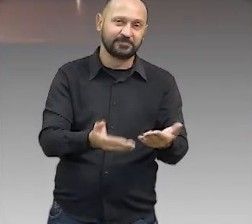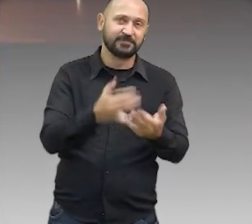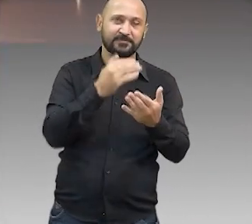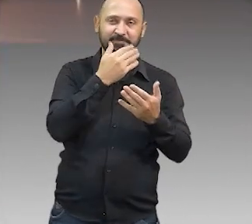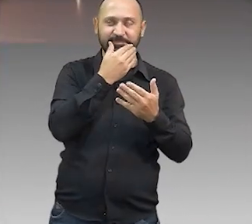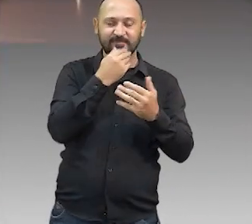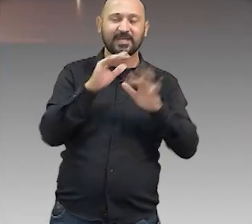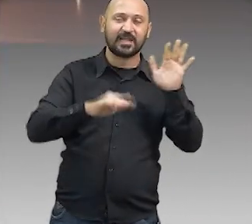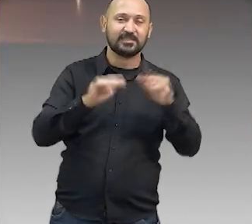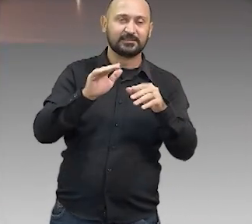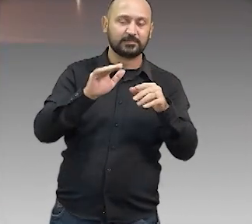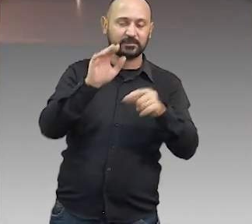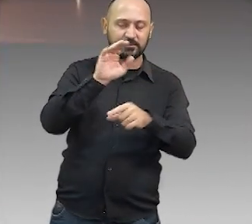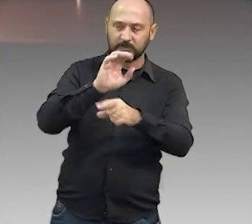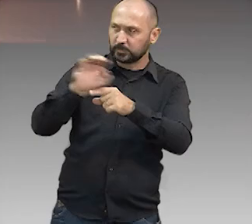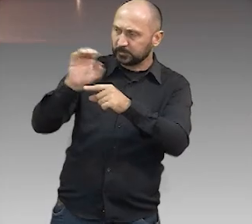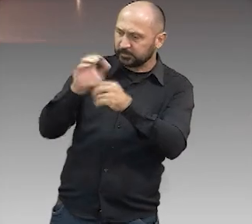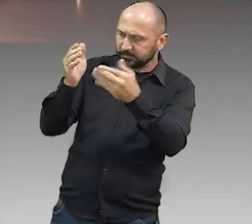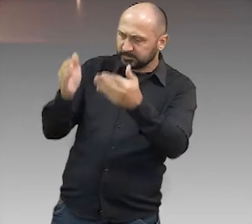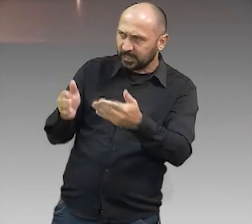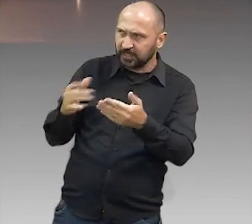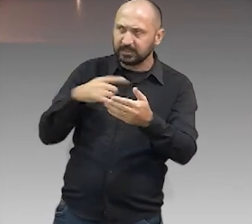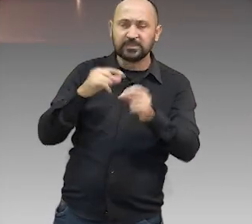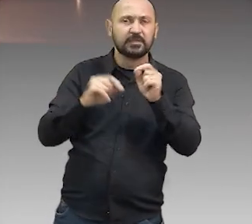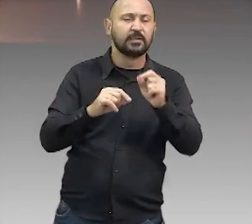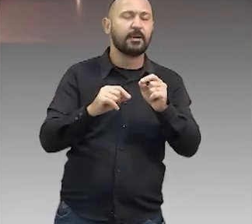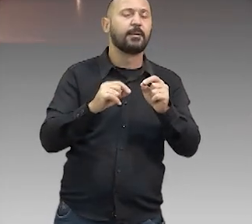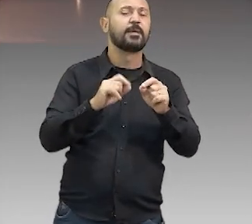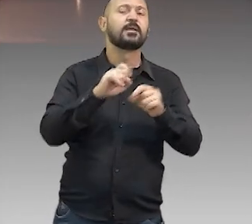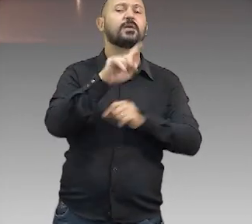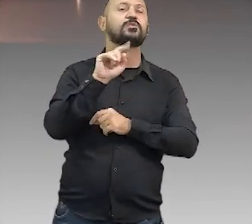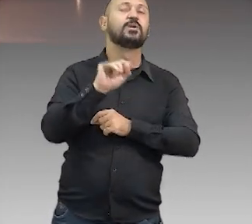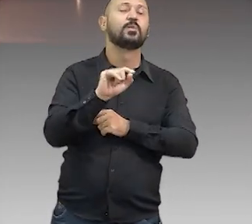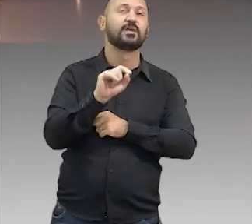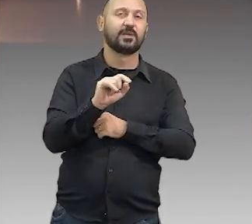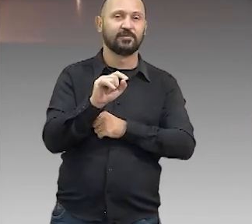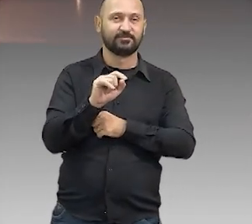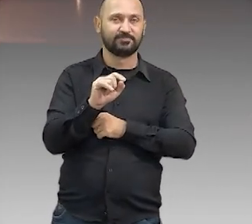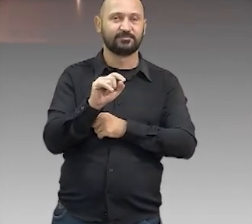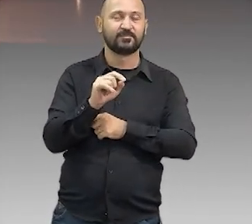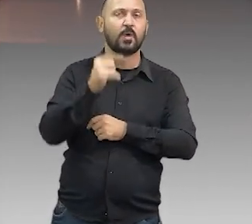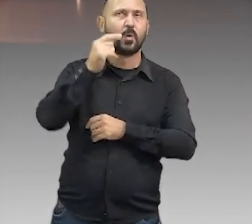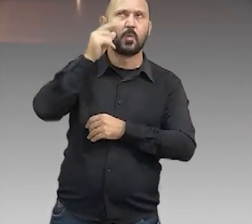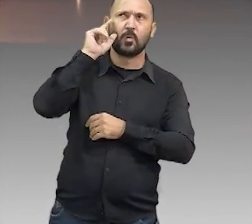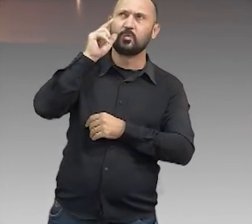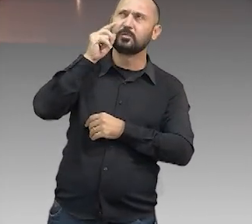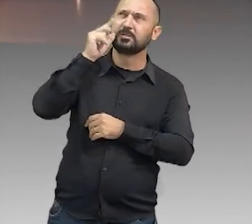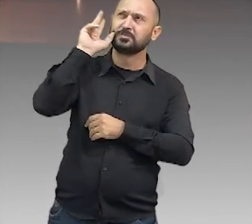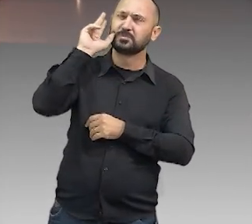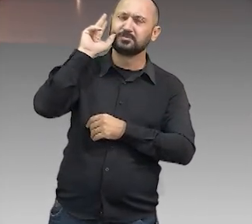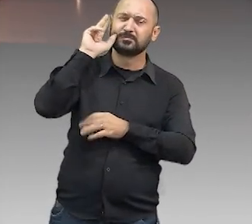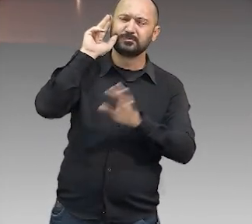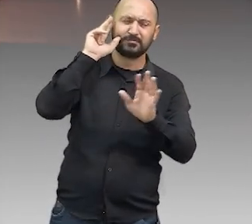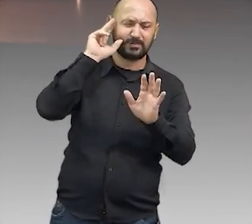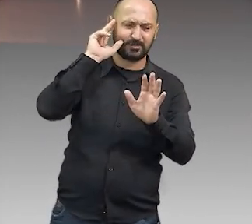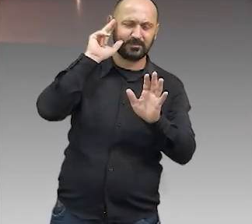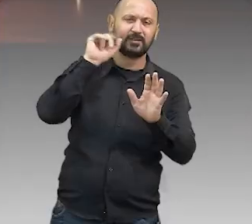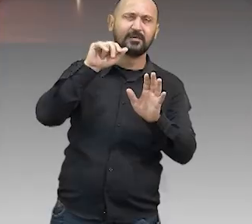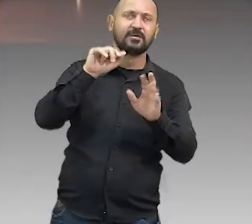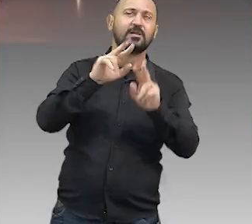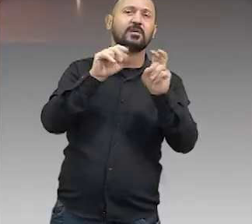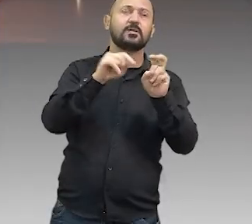para isso, né? Às vezes o Estado, e aí também tem que ser questionada essa questão, anteontem, nessa